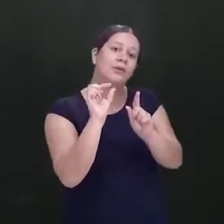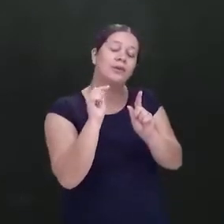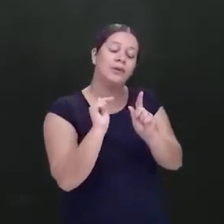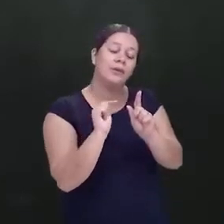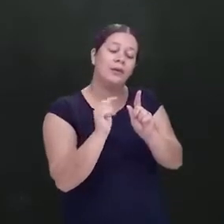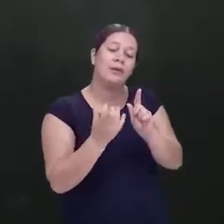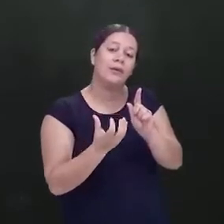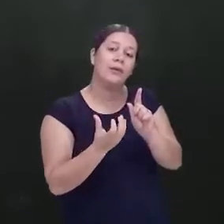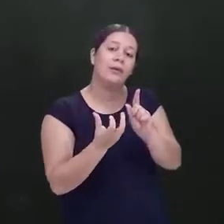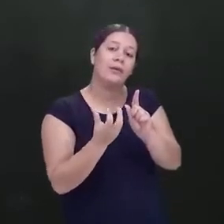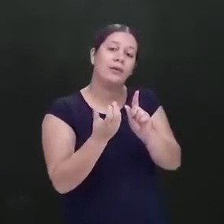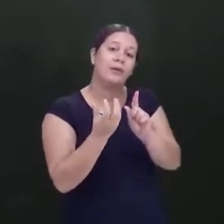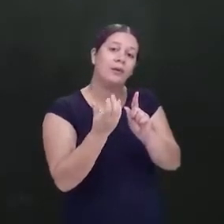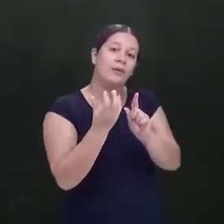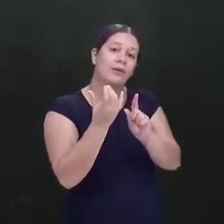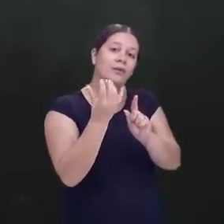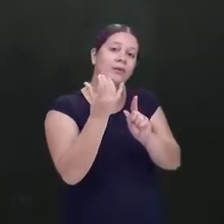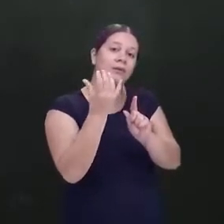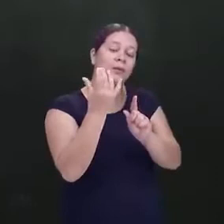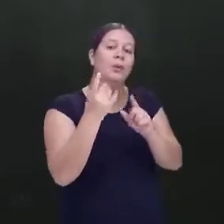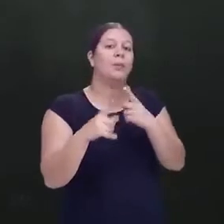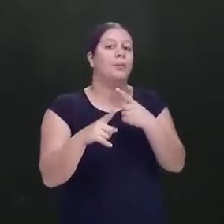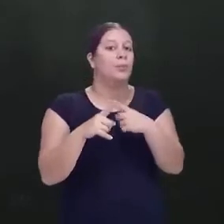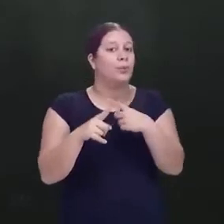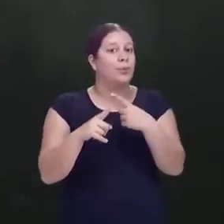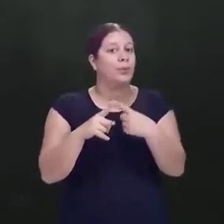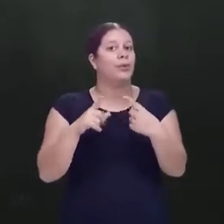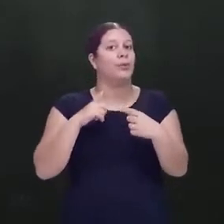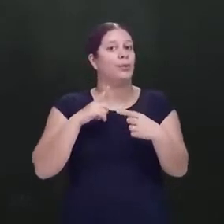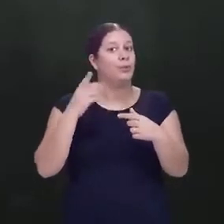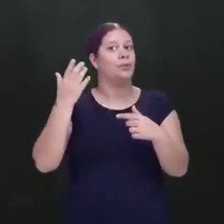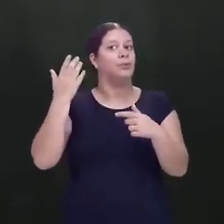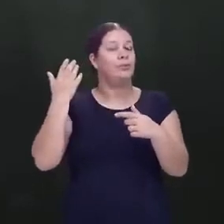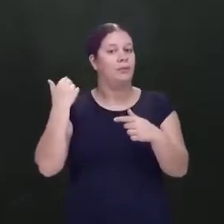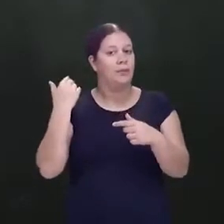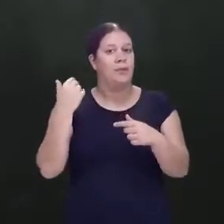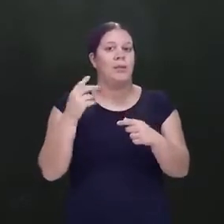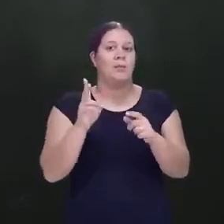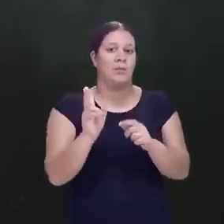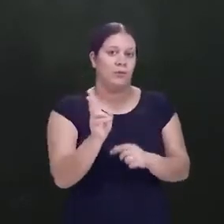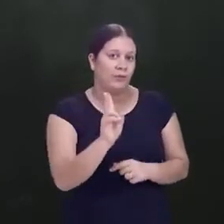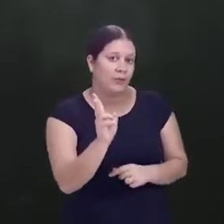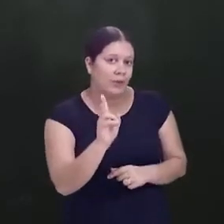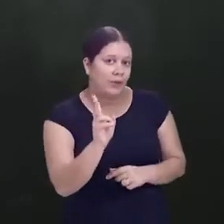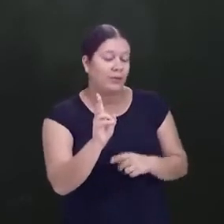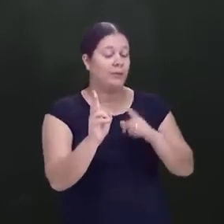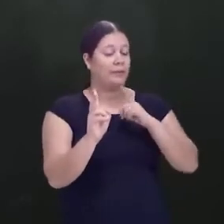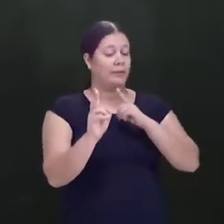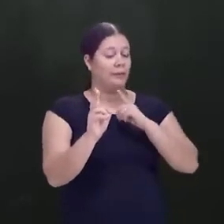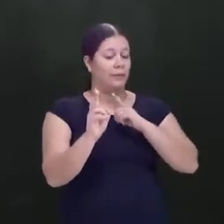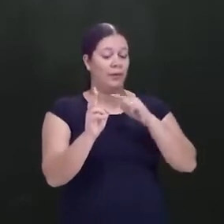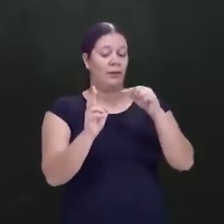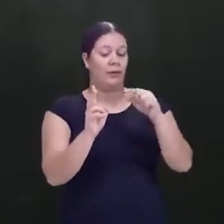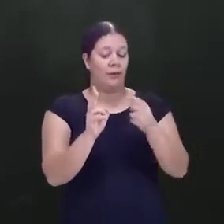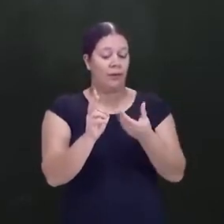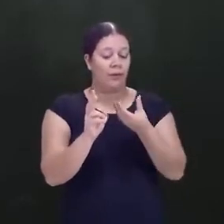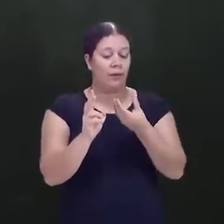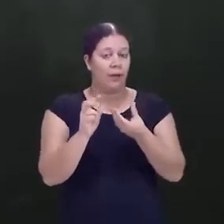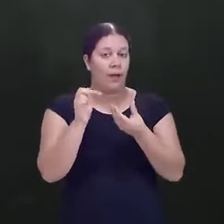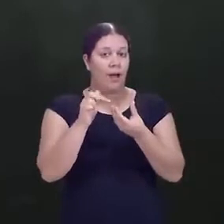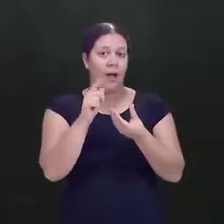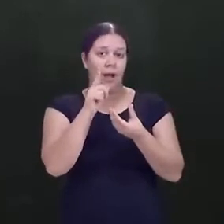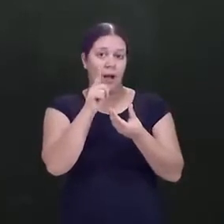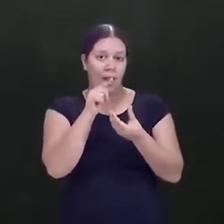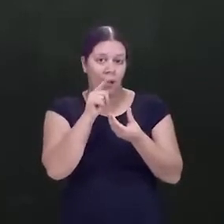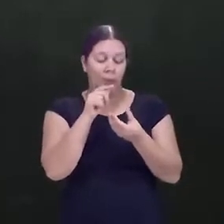reação. Por quê? Eu tinha o meu vinagre, eu tinha meu ácido acético, ele reagiu com esse